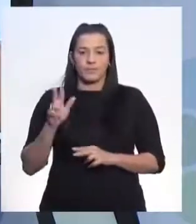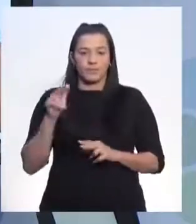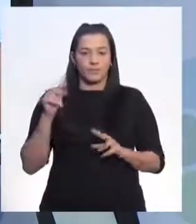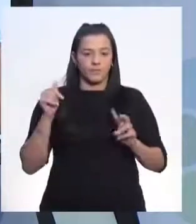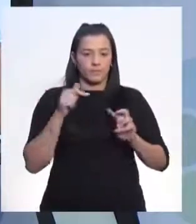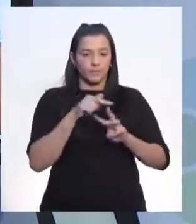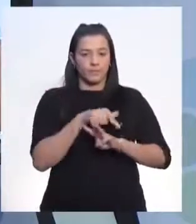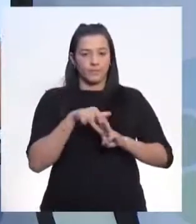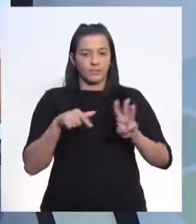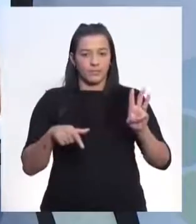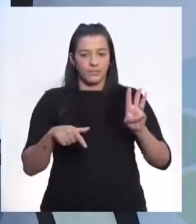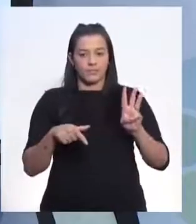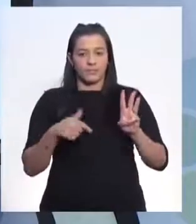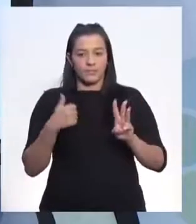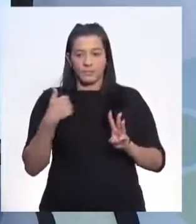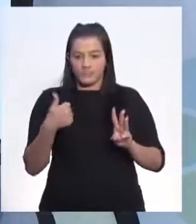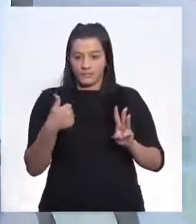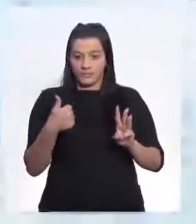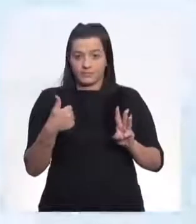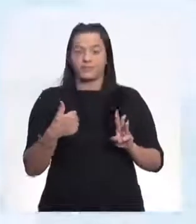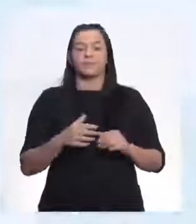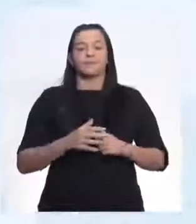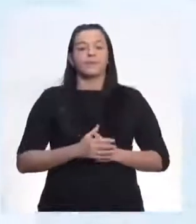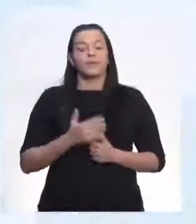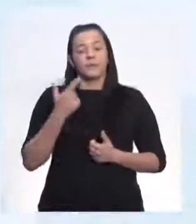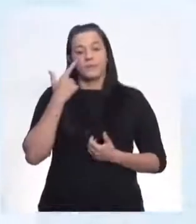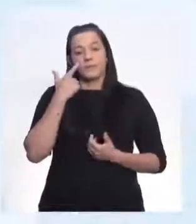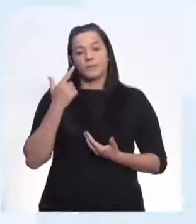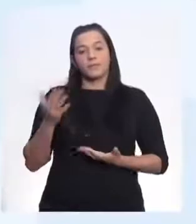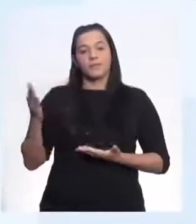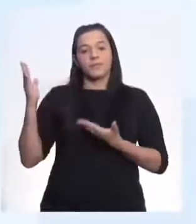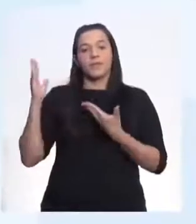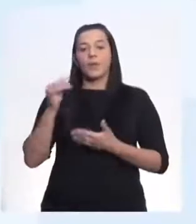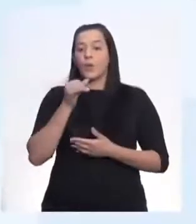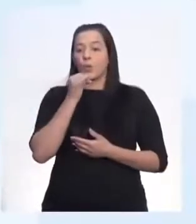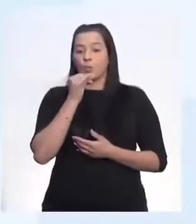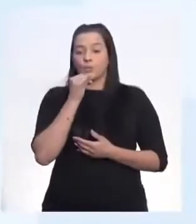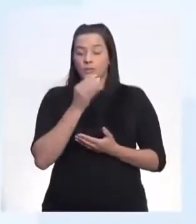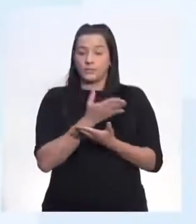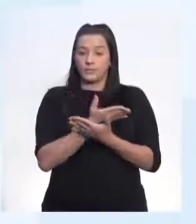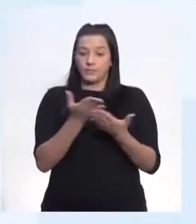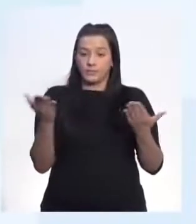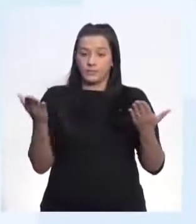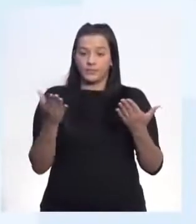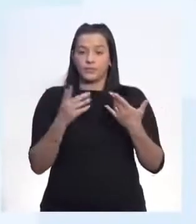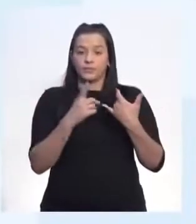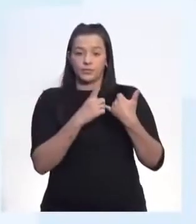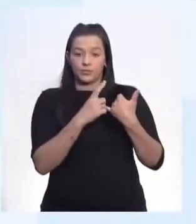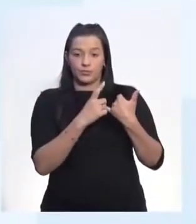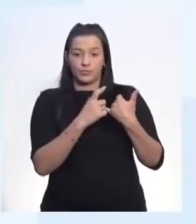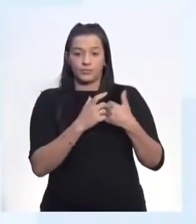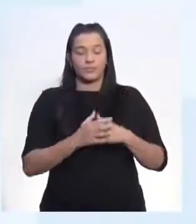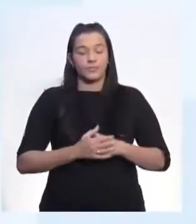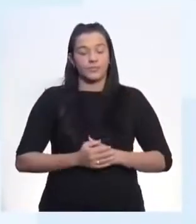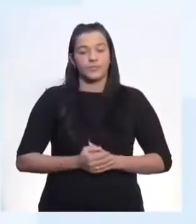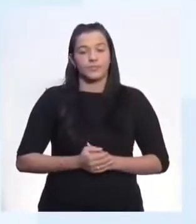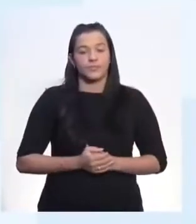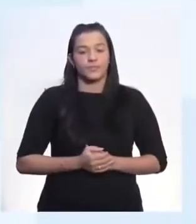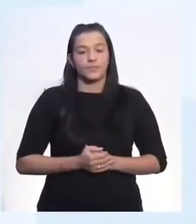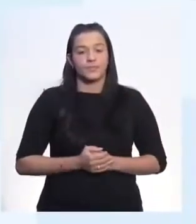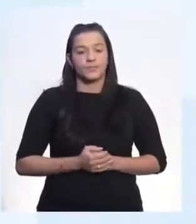da mesma cor. Então, por favor, a resolução do exemplo 3 para eles na tela.